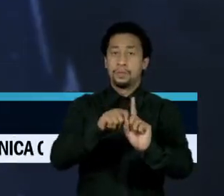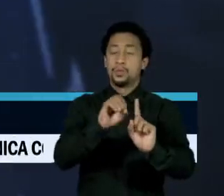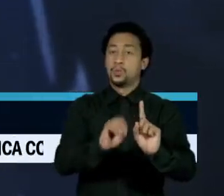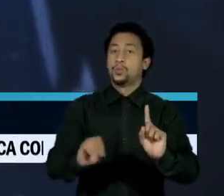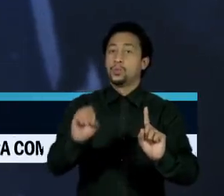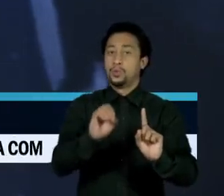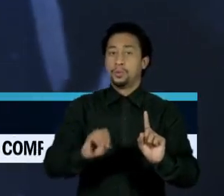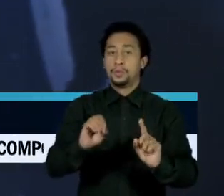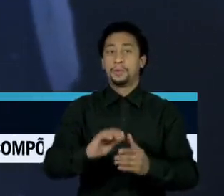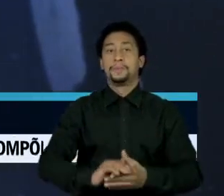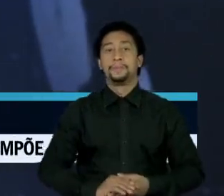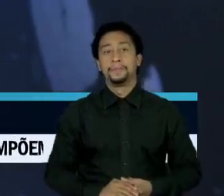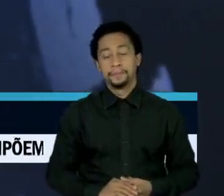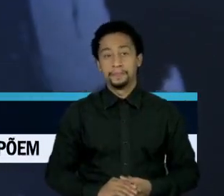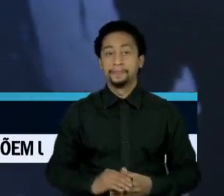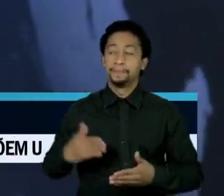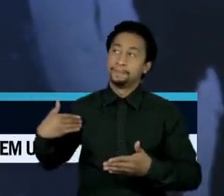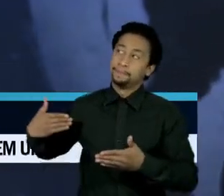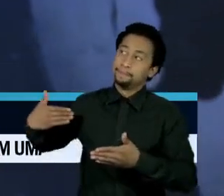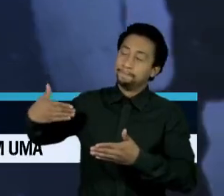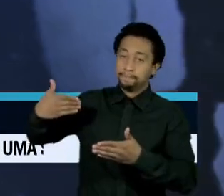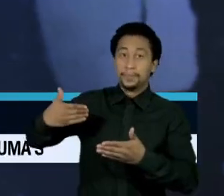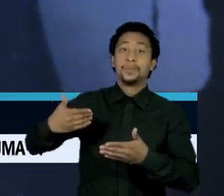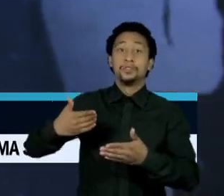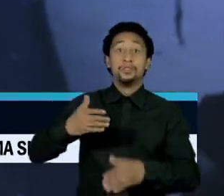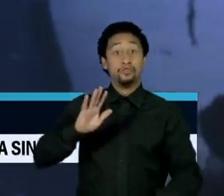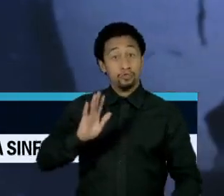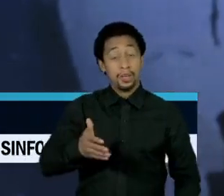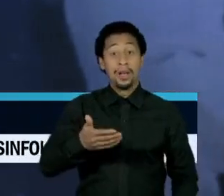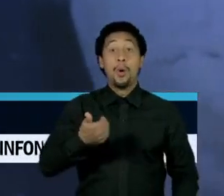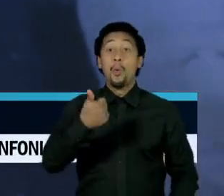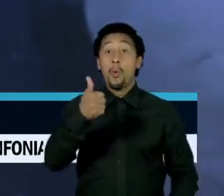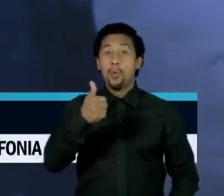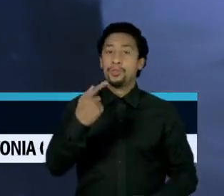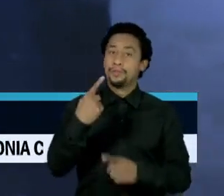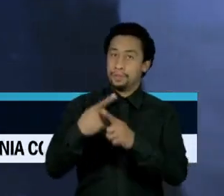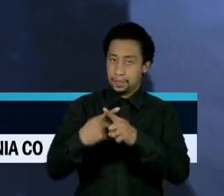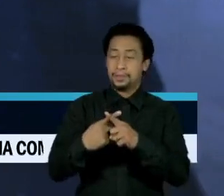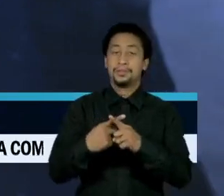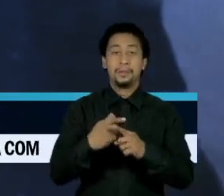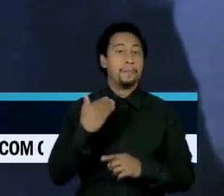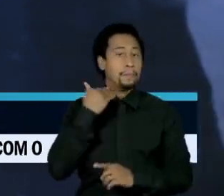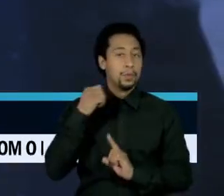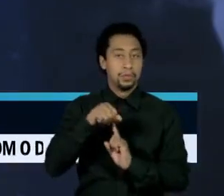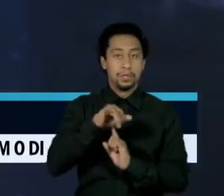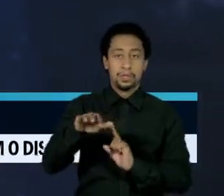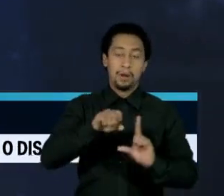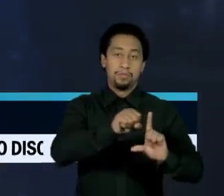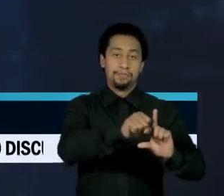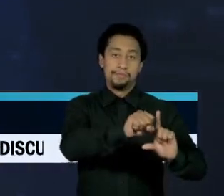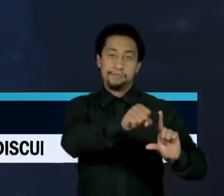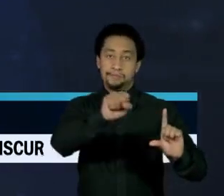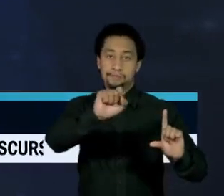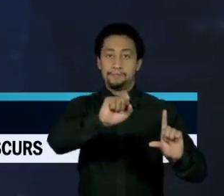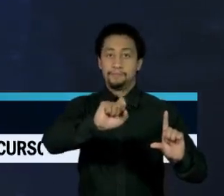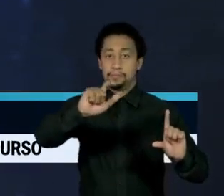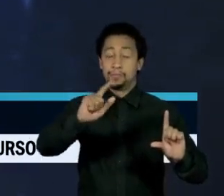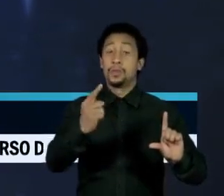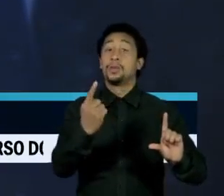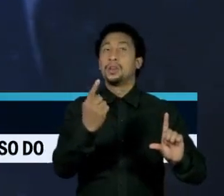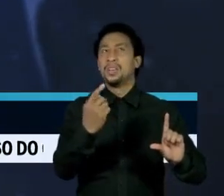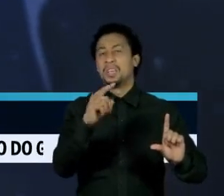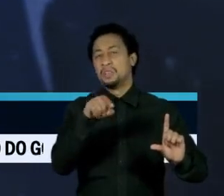hoje pela 11ª vez seguida o banco central elevou a taxa básica de juros o aumento foi de meio. Percentual